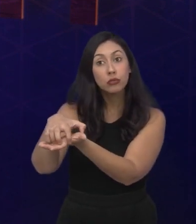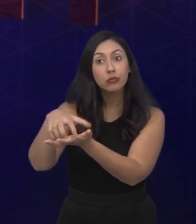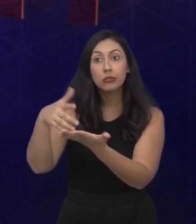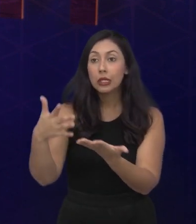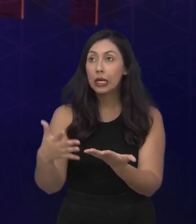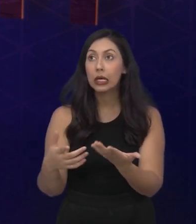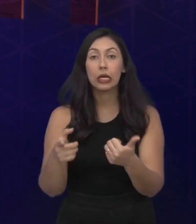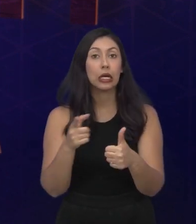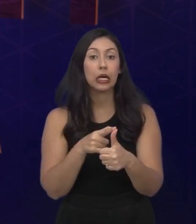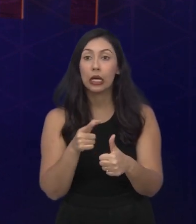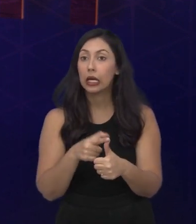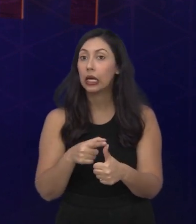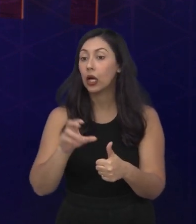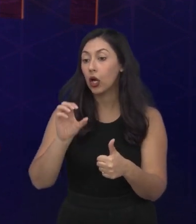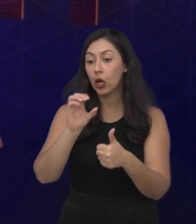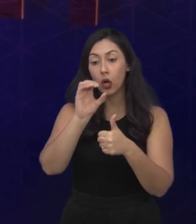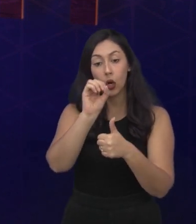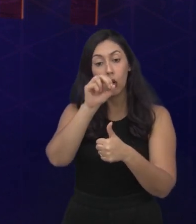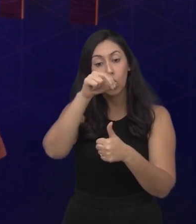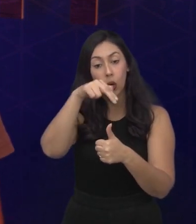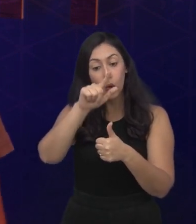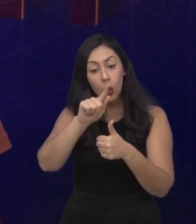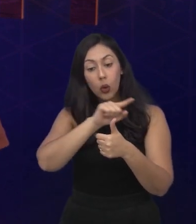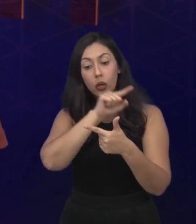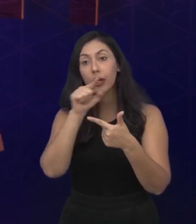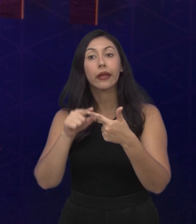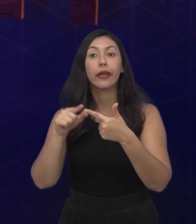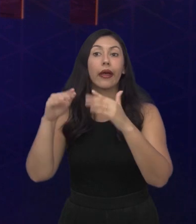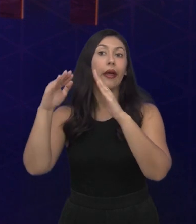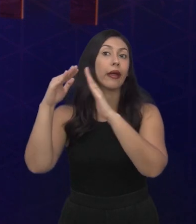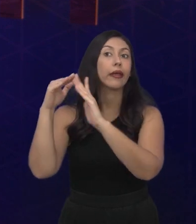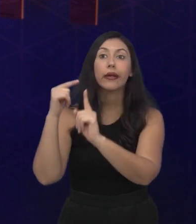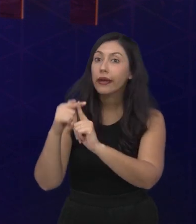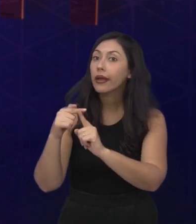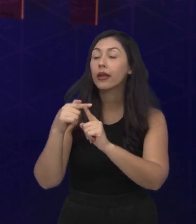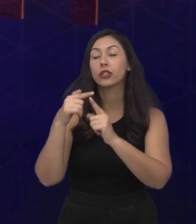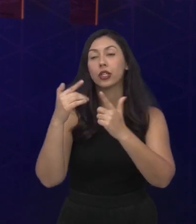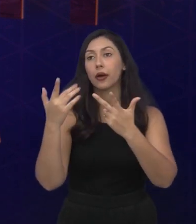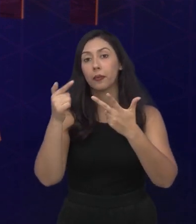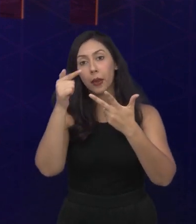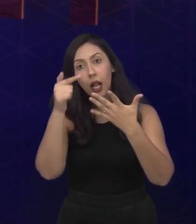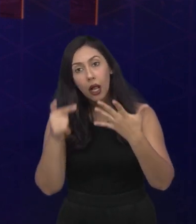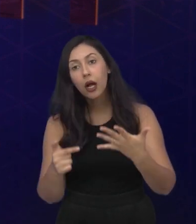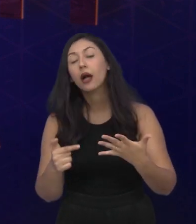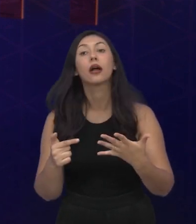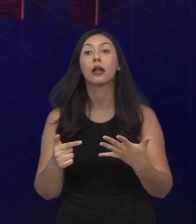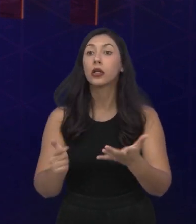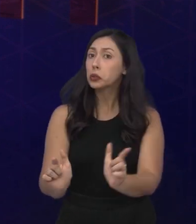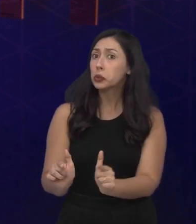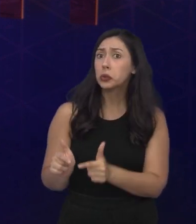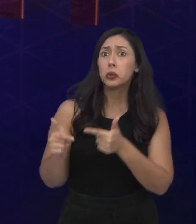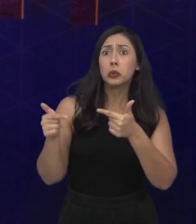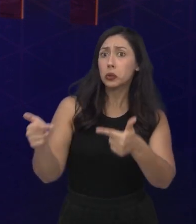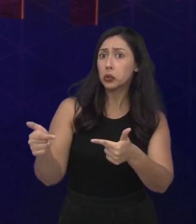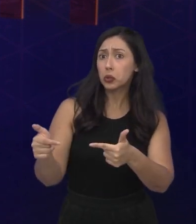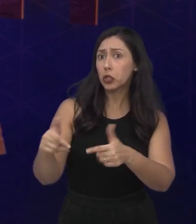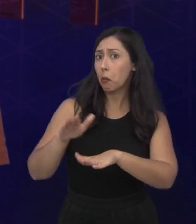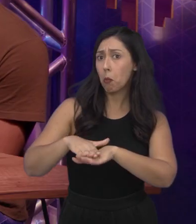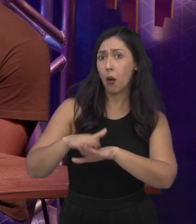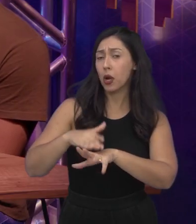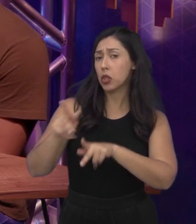setor são justamente, né, as ONGs e as igrejas, enfim, as iniciativas